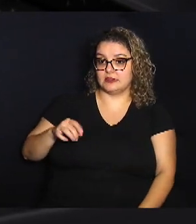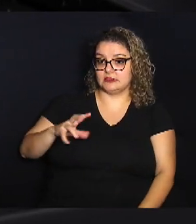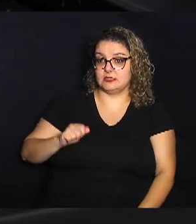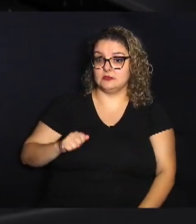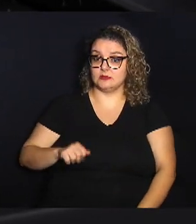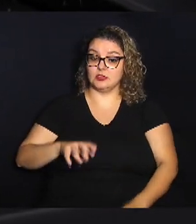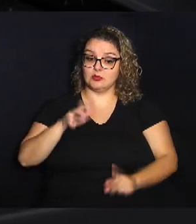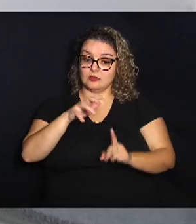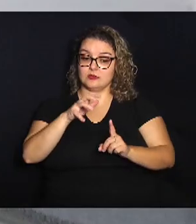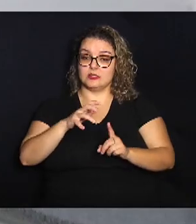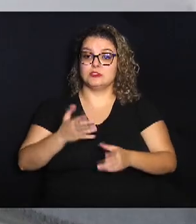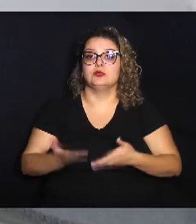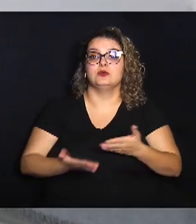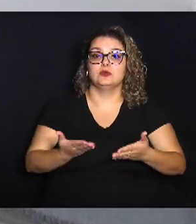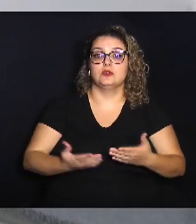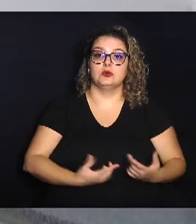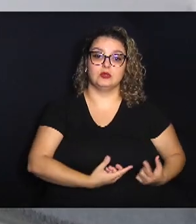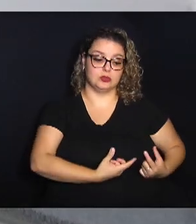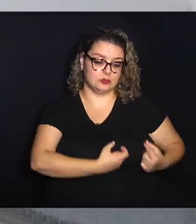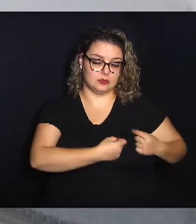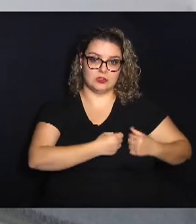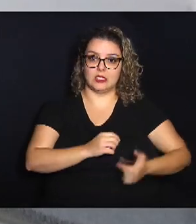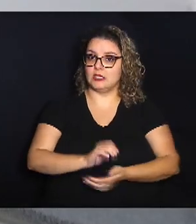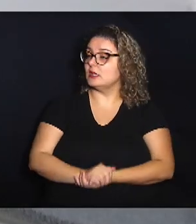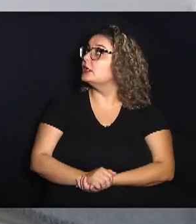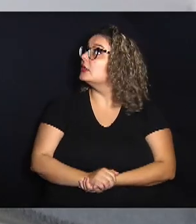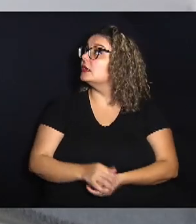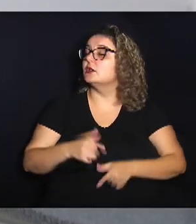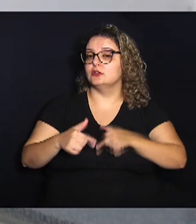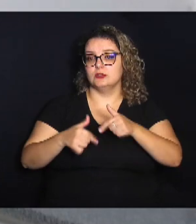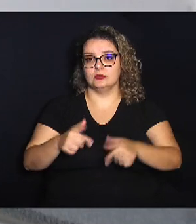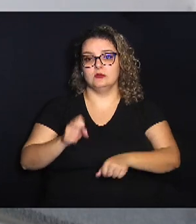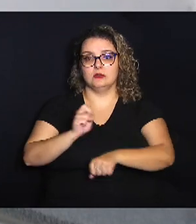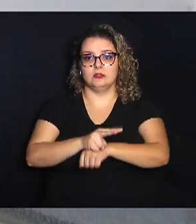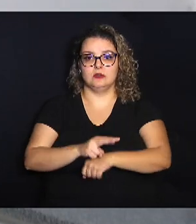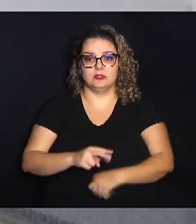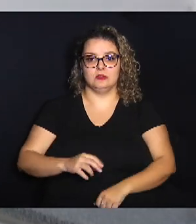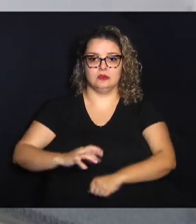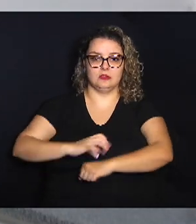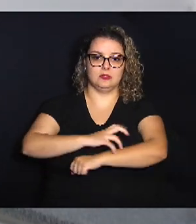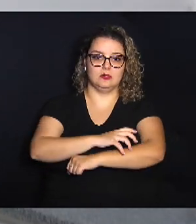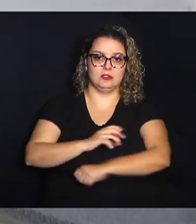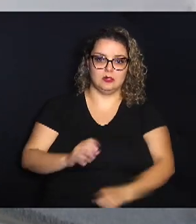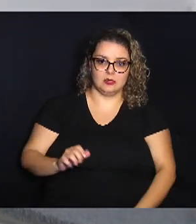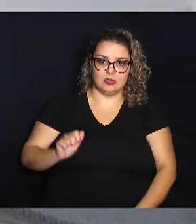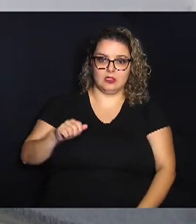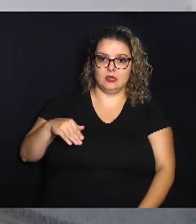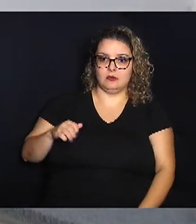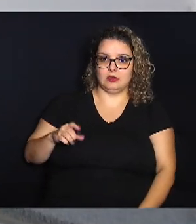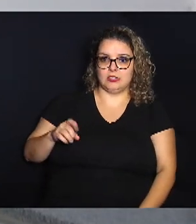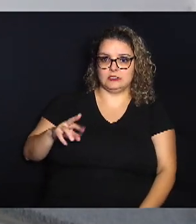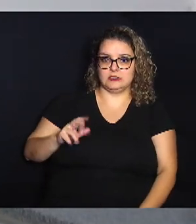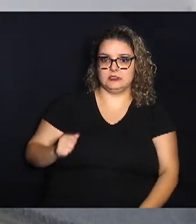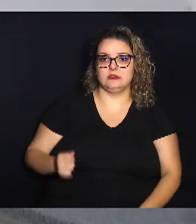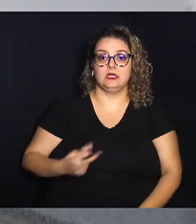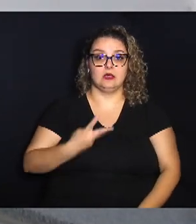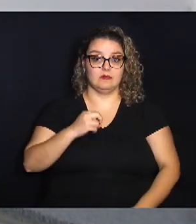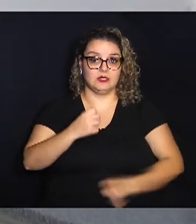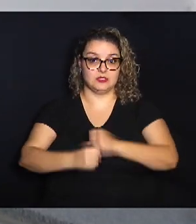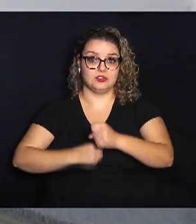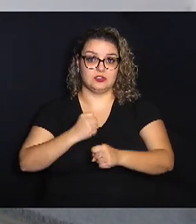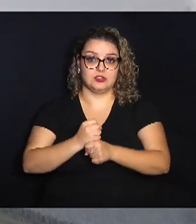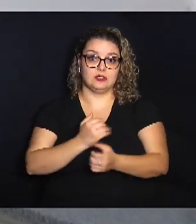contra o câncer de mama. Eu trabalho com veneno da aranha armadeira há 20 anos. Então tudo começou no meu mestrado, fiz doutorado, então toda a